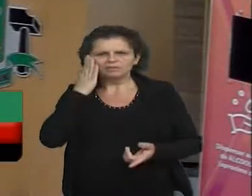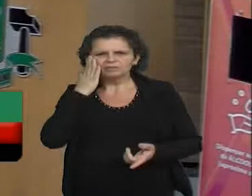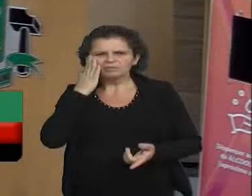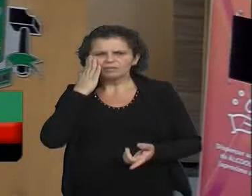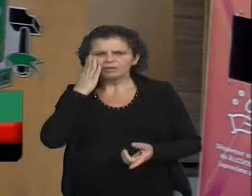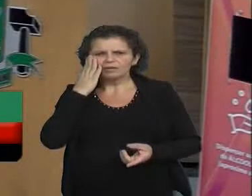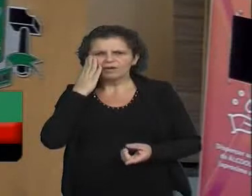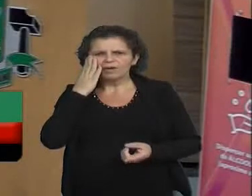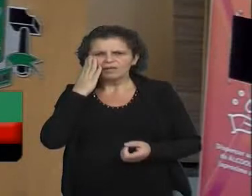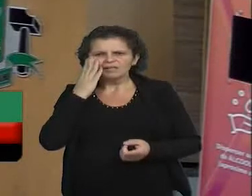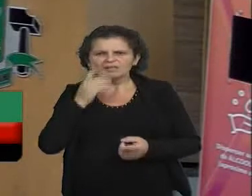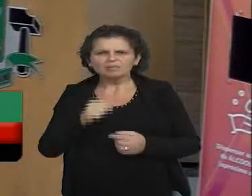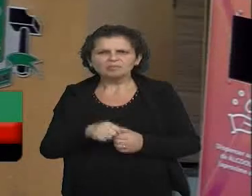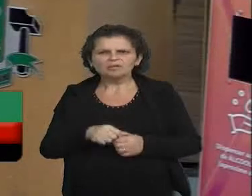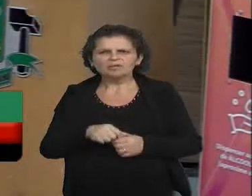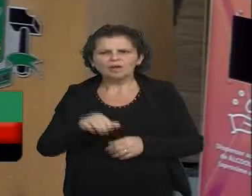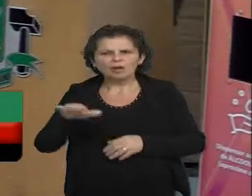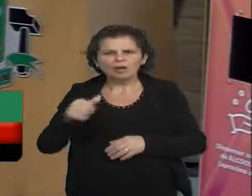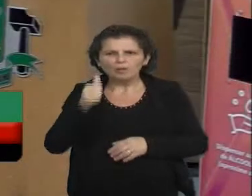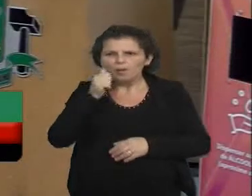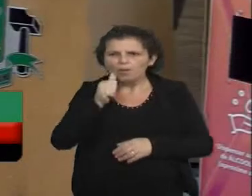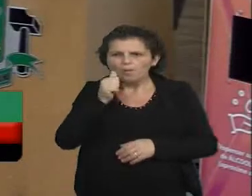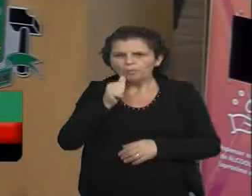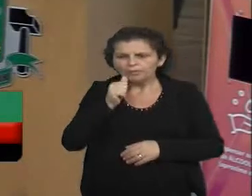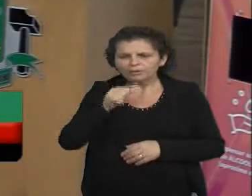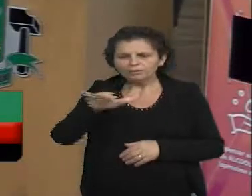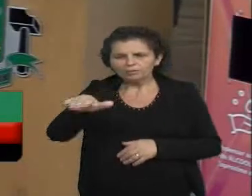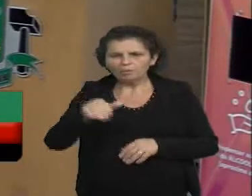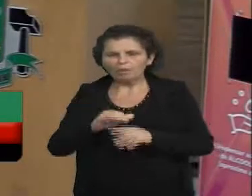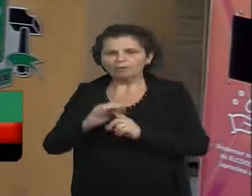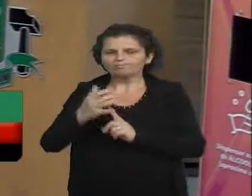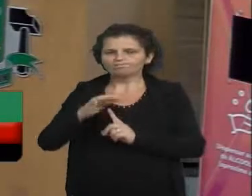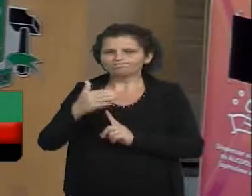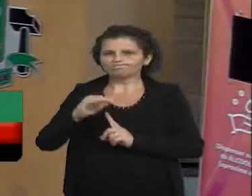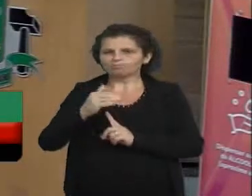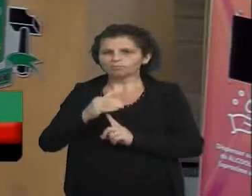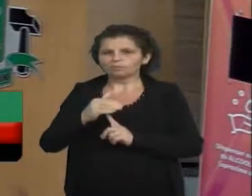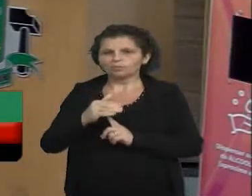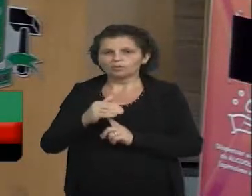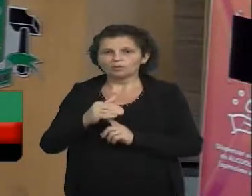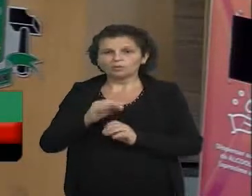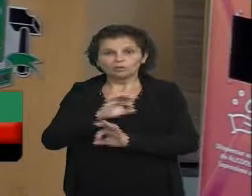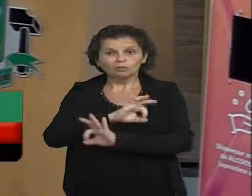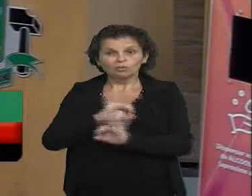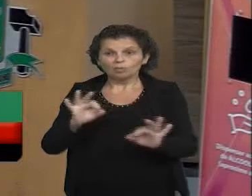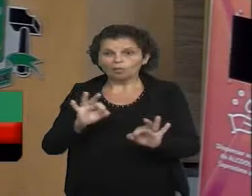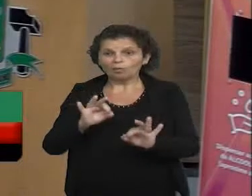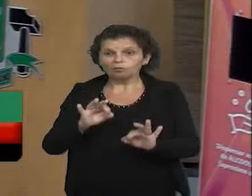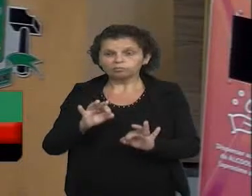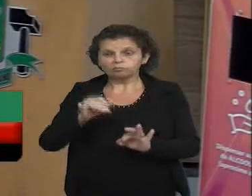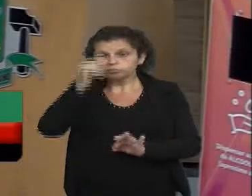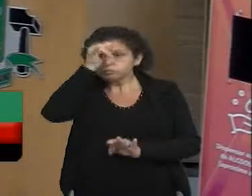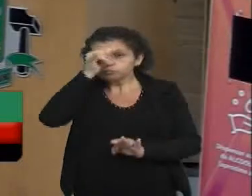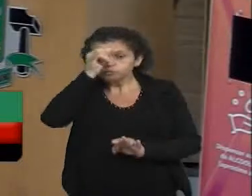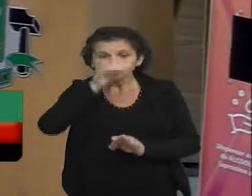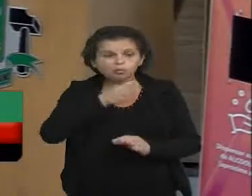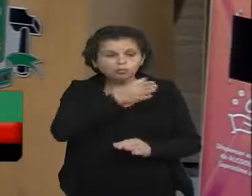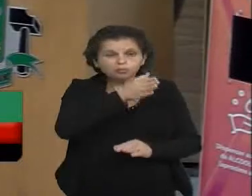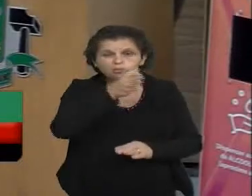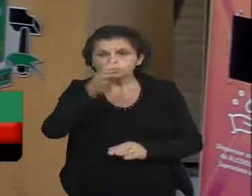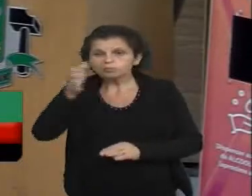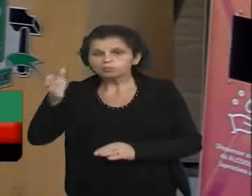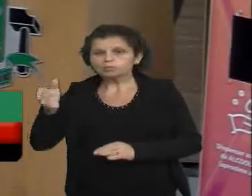de abusar de uma menina, de uma criança. Então, tem maluco em todo lugar. Né? Tem louco em todo